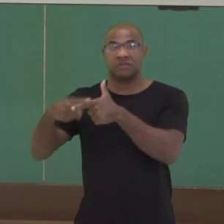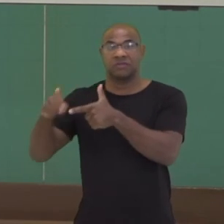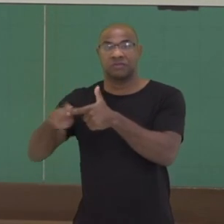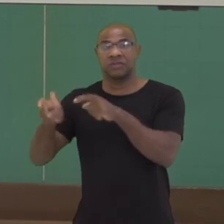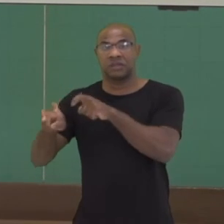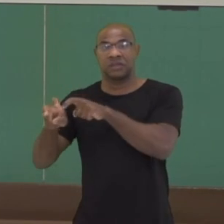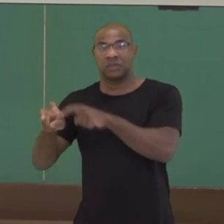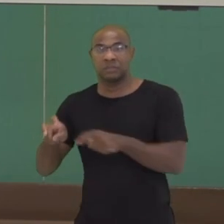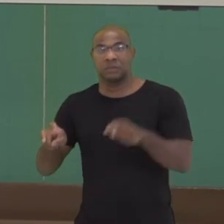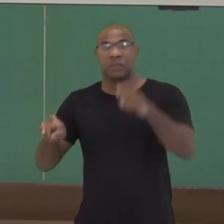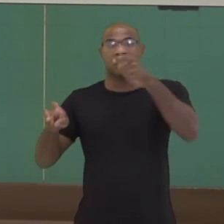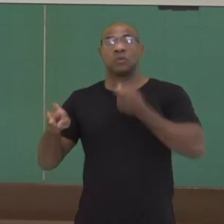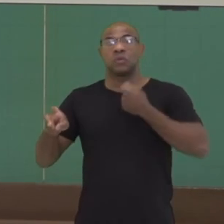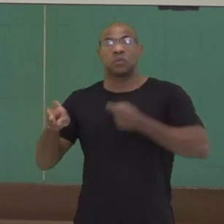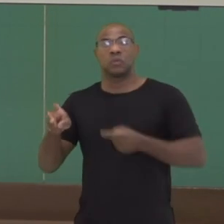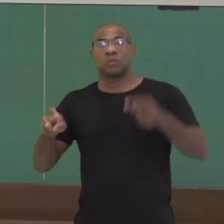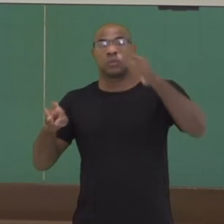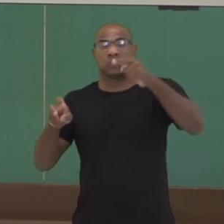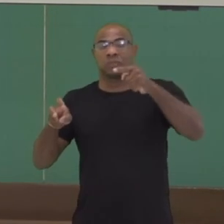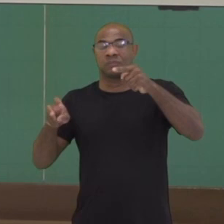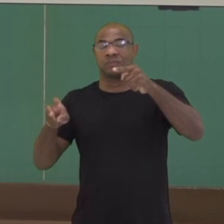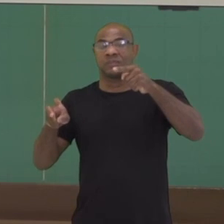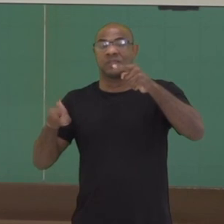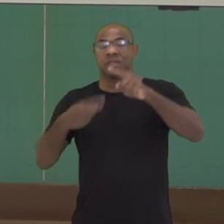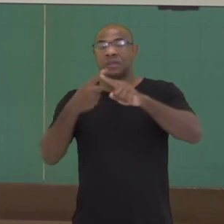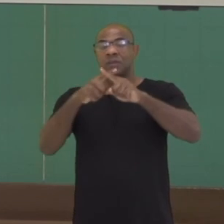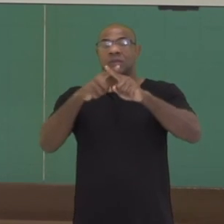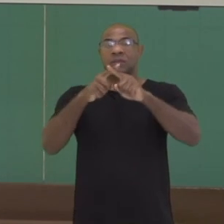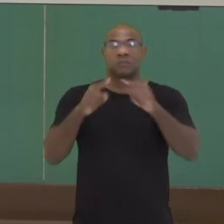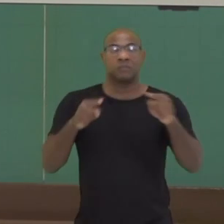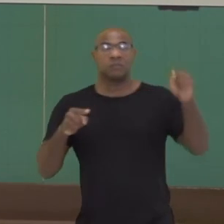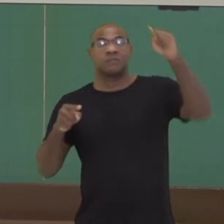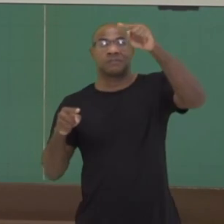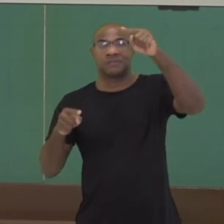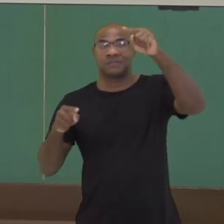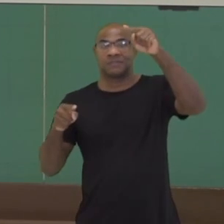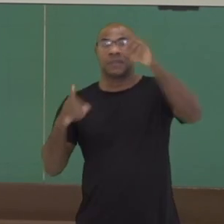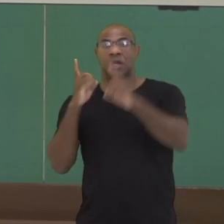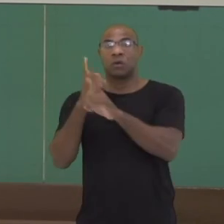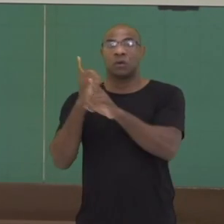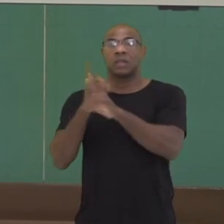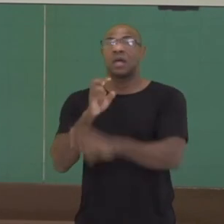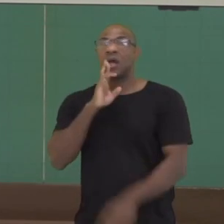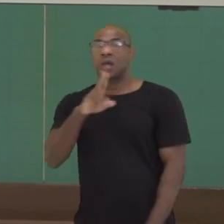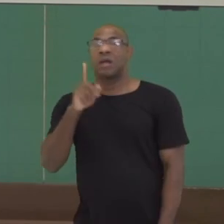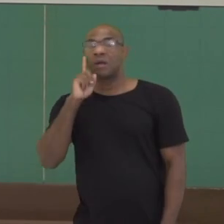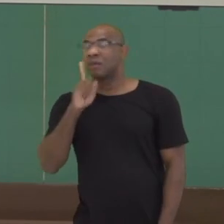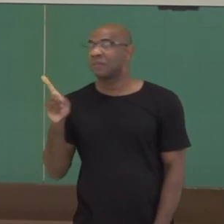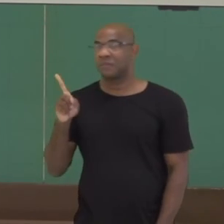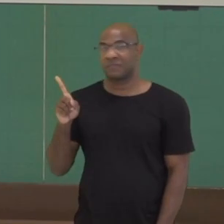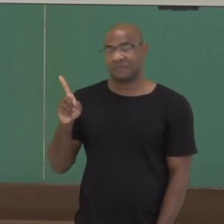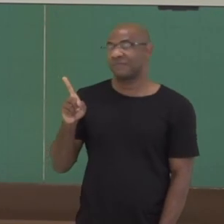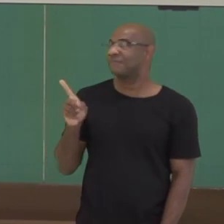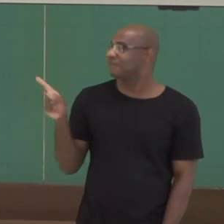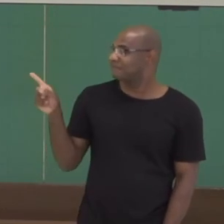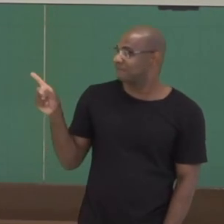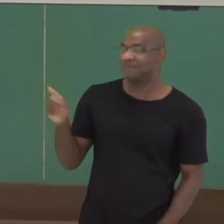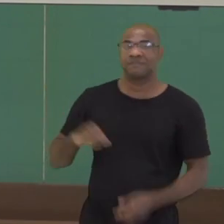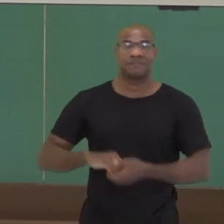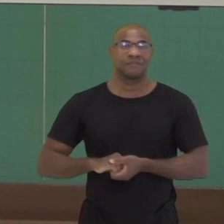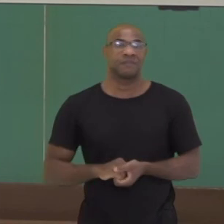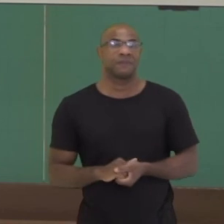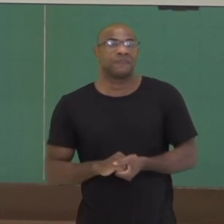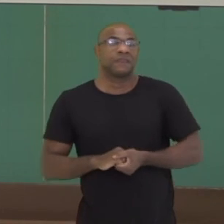pelo denominador e multiplicar pelo numerador, para encontrar os novos numeradores.